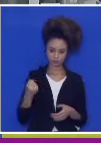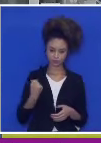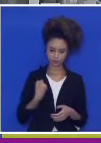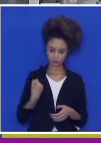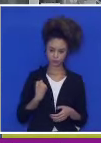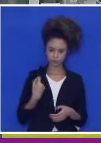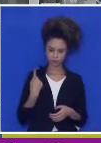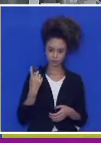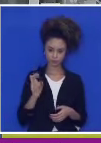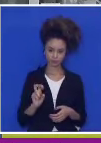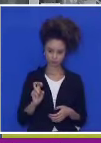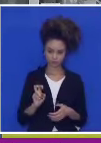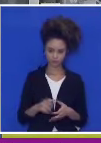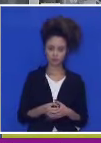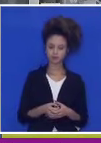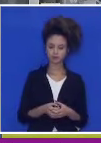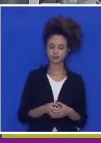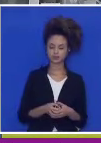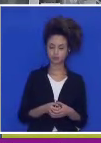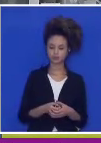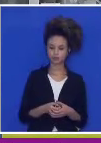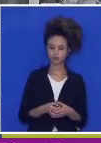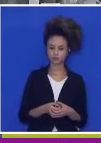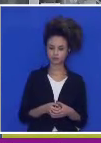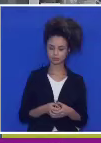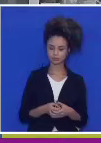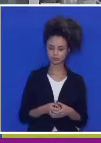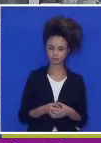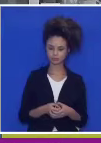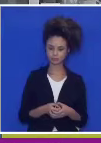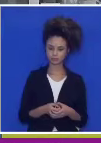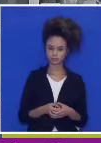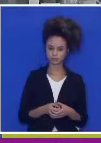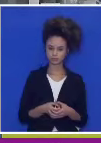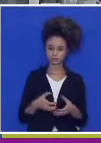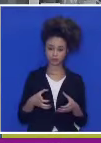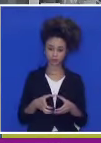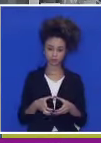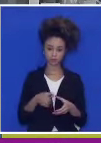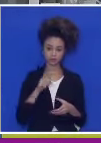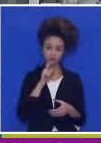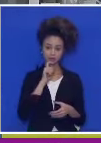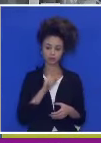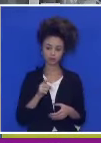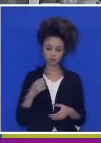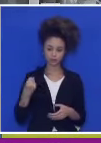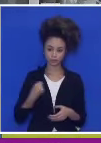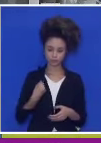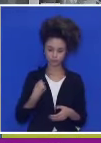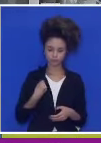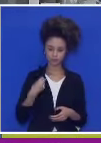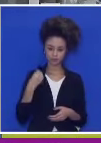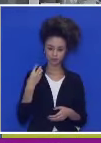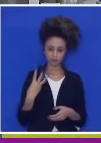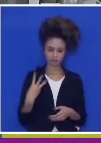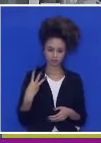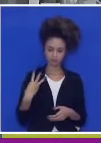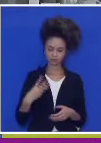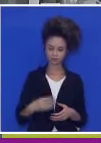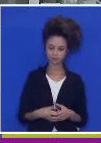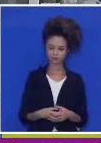Agora, o 15º e último número da Loto Fácil. Bola verde, número 13,